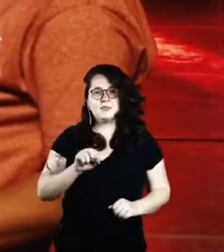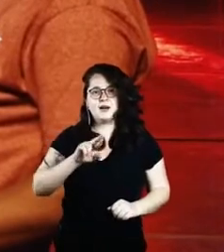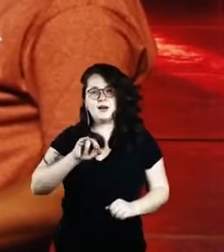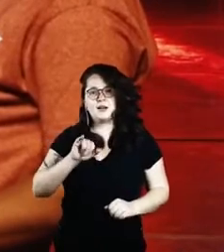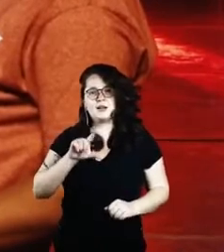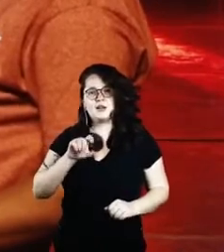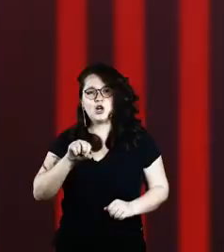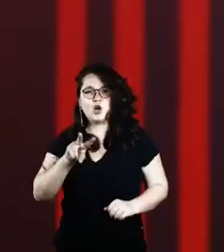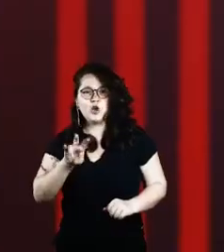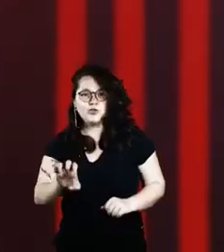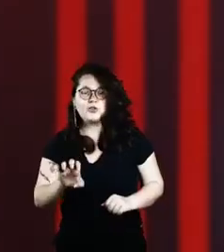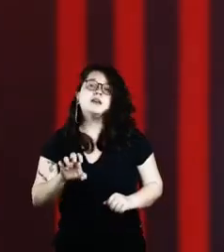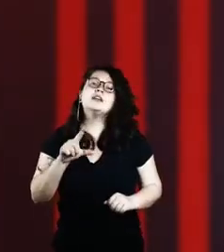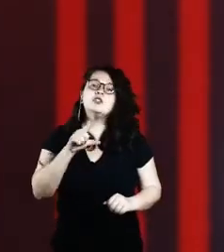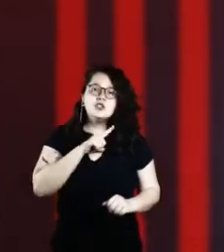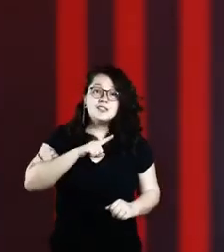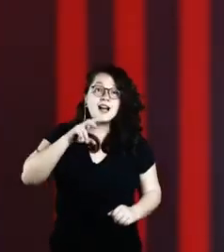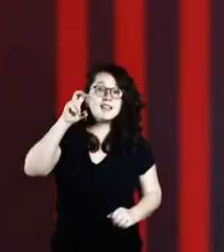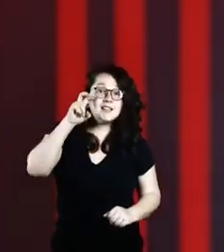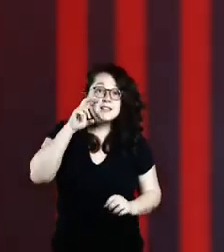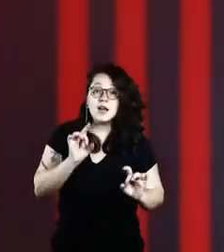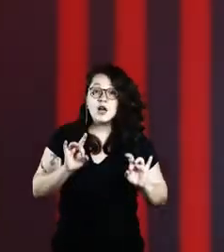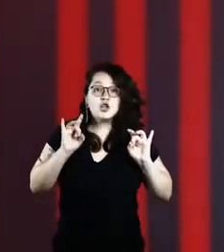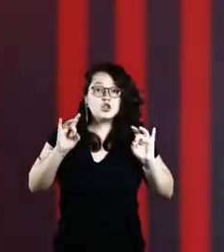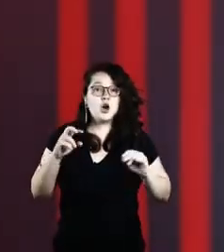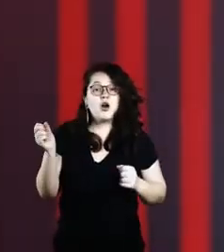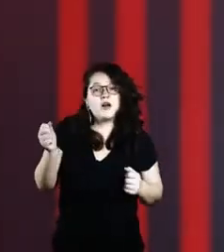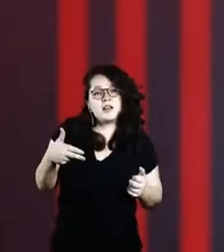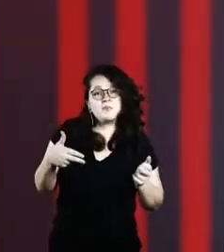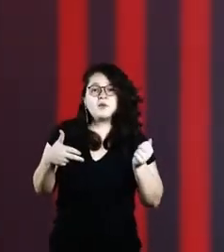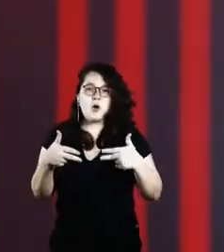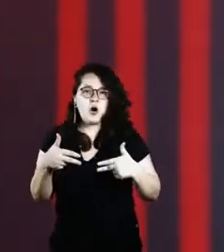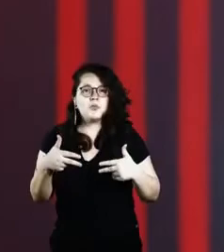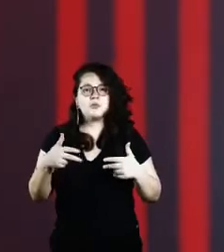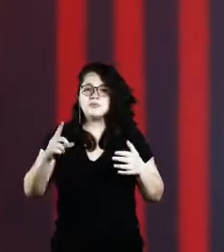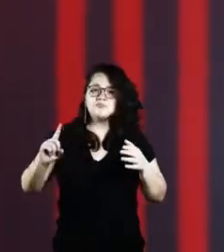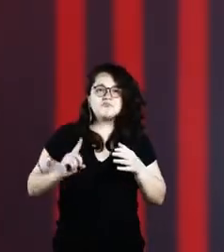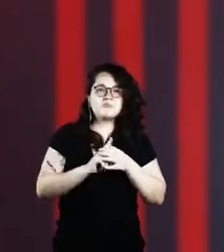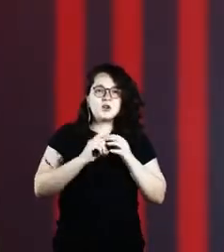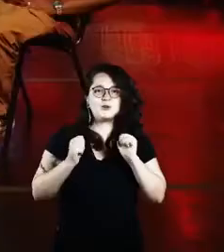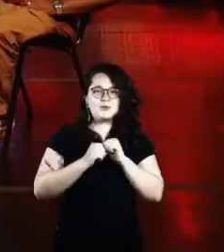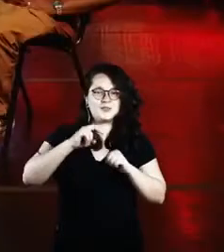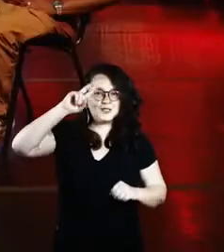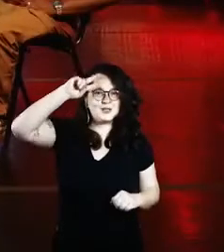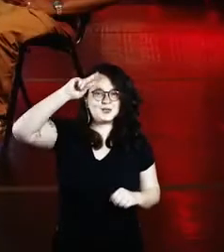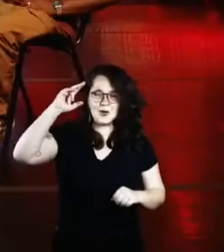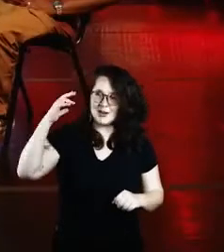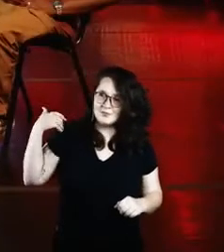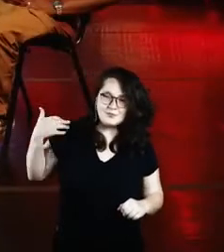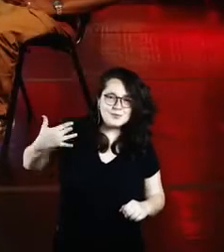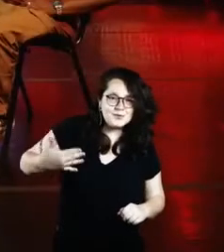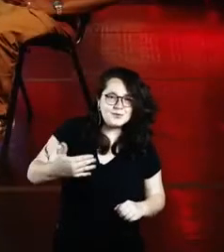lá de hip-hop lá e a gente fez um pouquinho de parte dessa história linda aí. Obrigado.